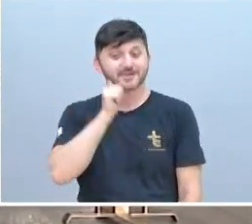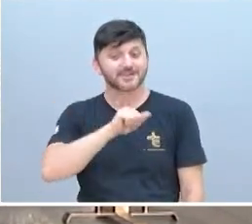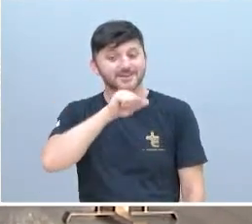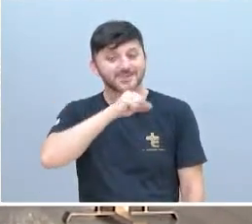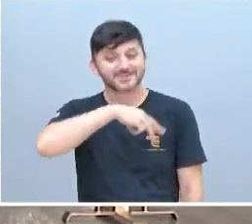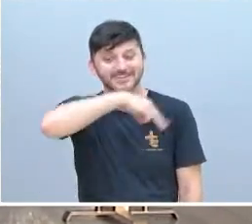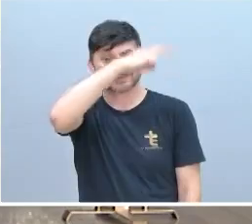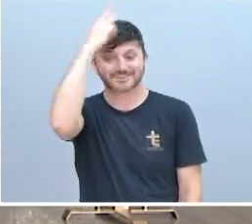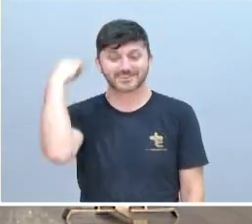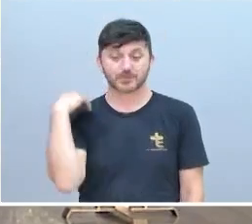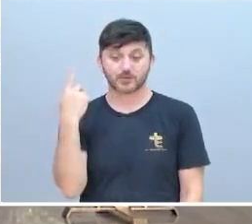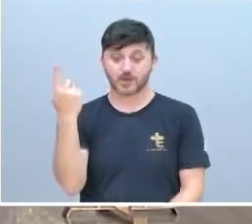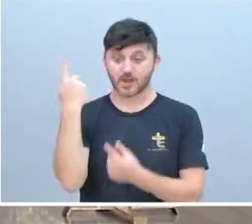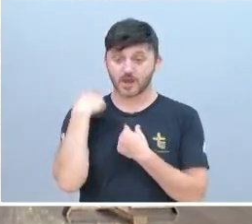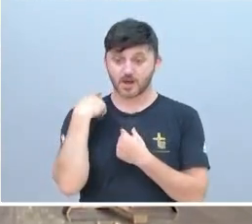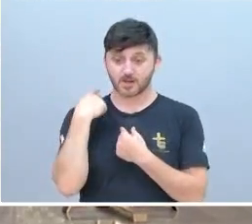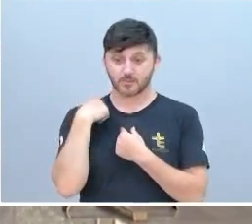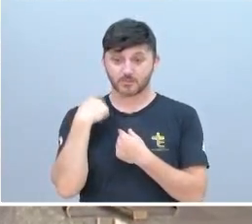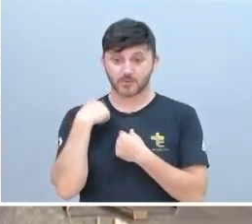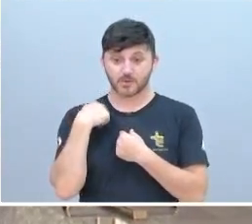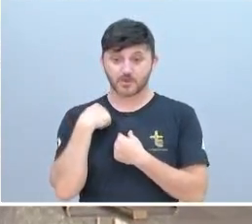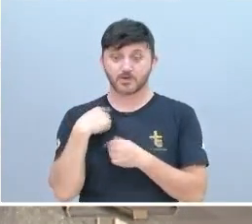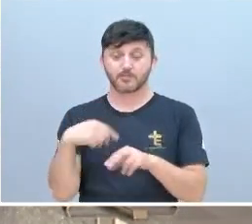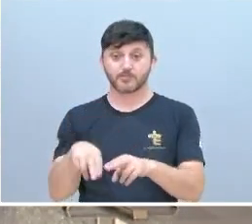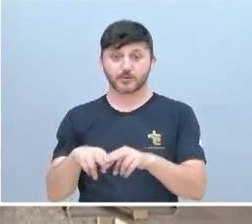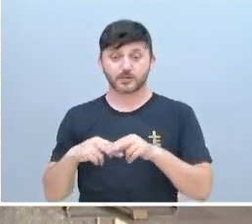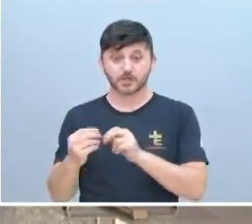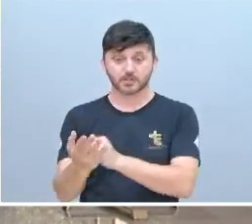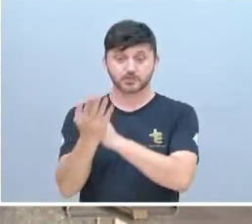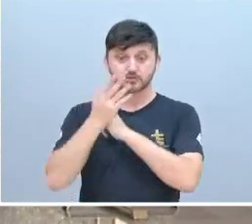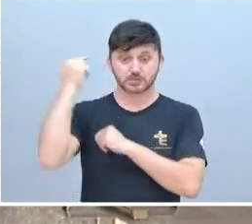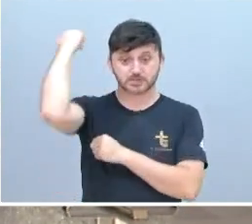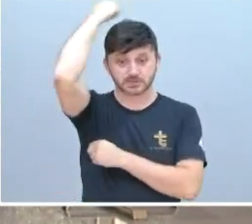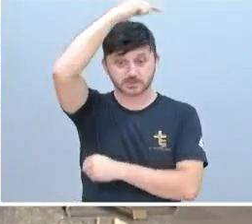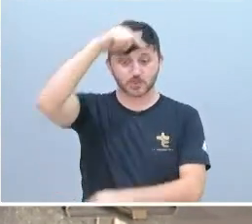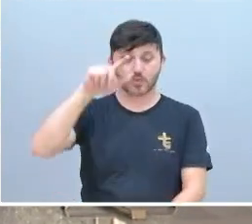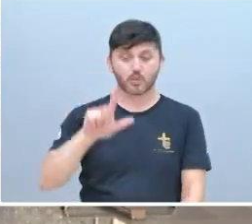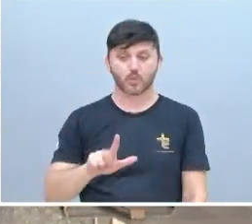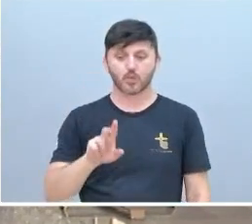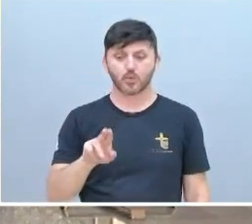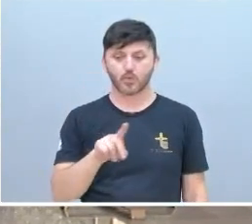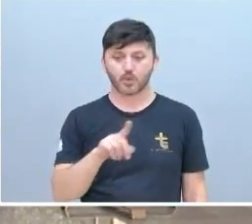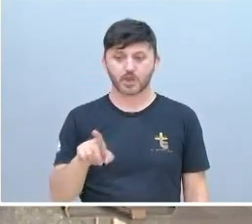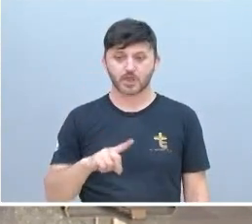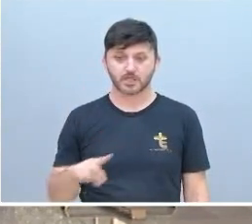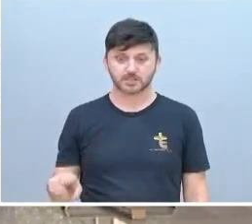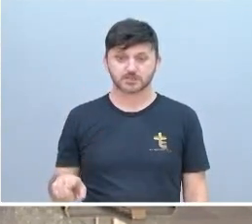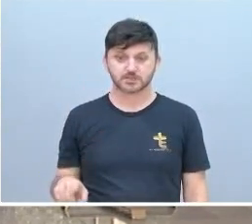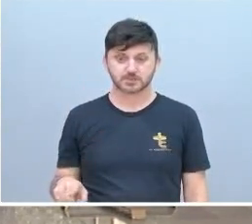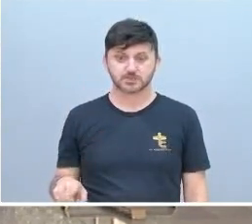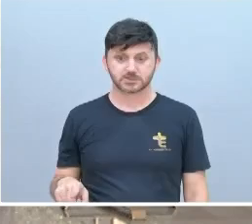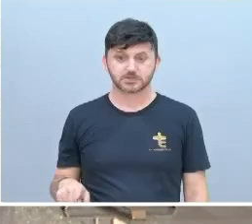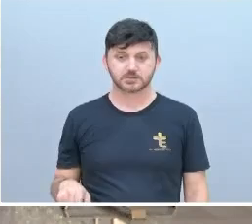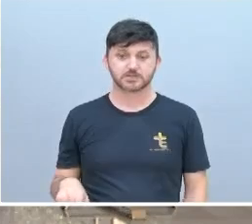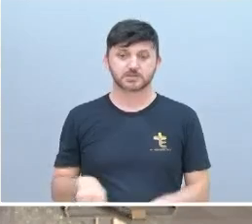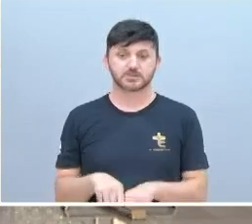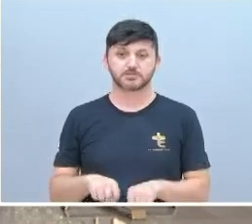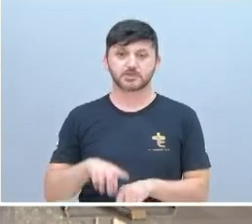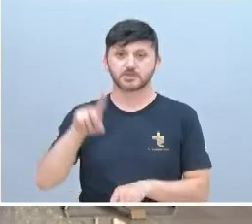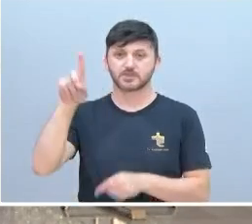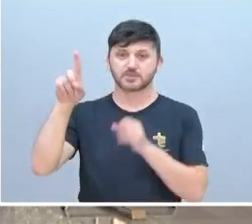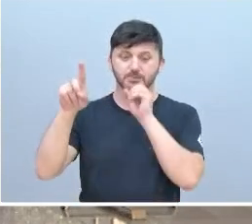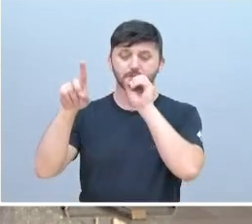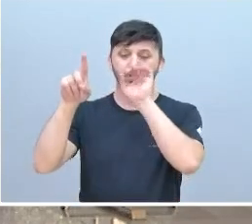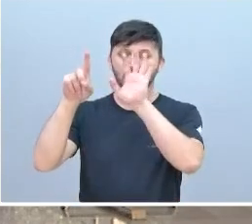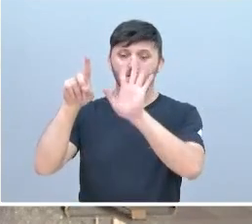Carmo, madrinha do meu sacerdócio, por intercessão de São Luís de Gonzaga, patrono, que a bênção de Deus